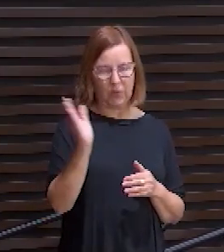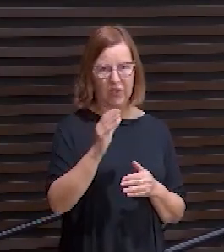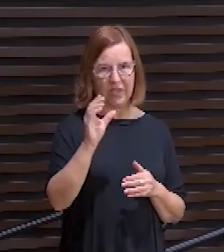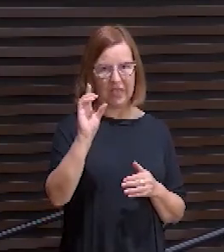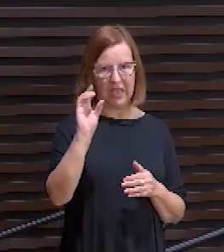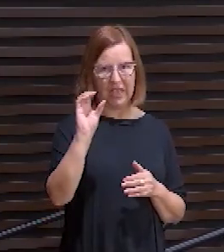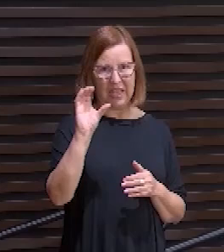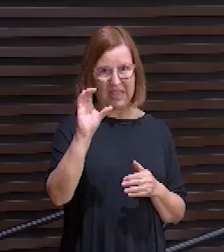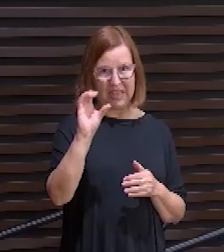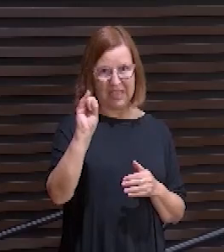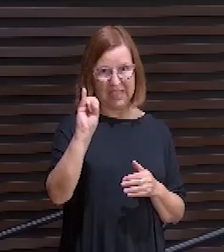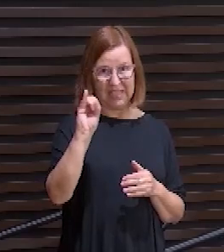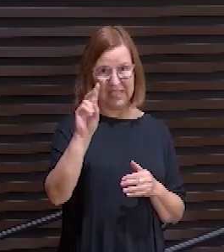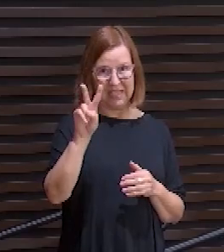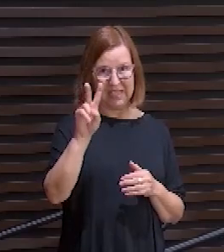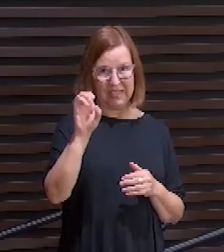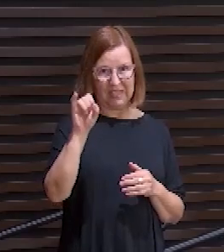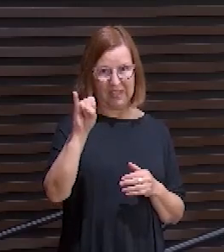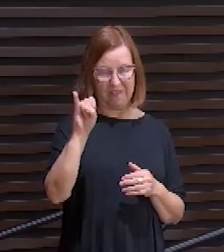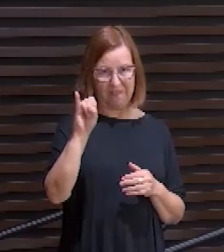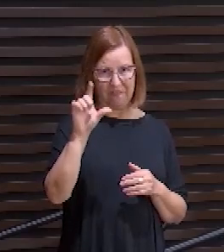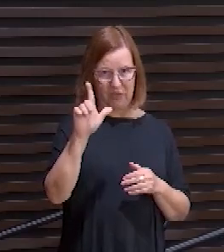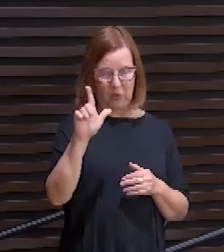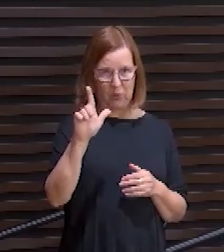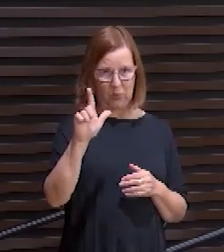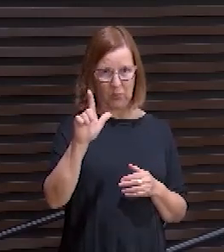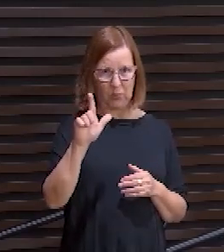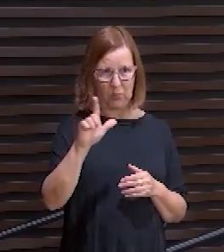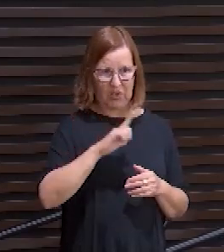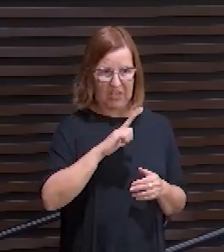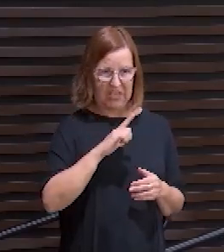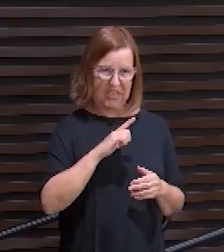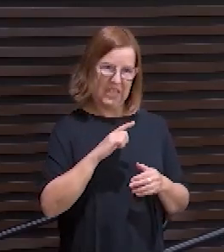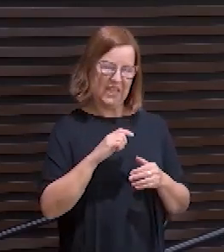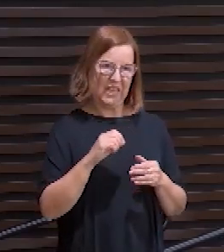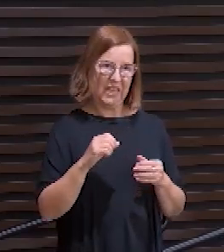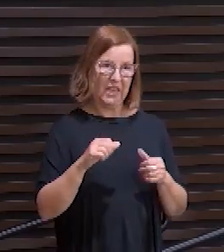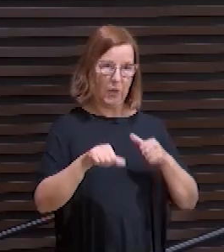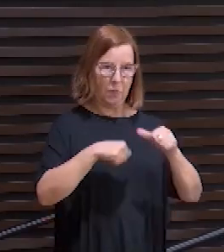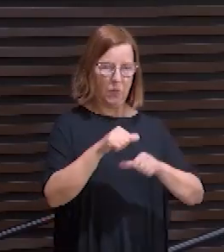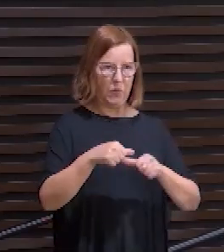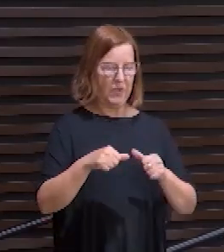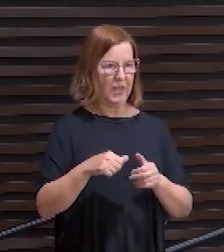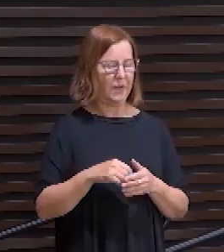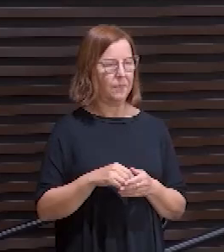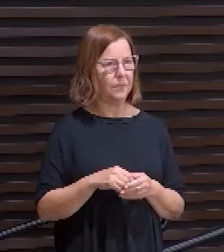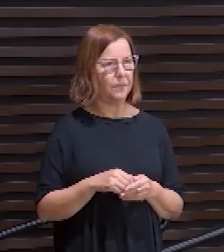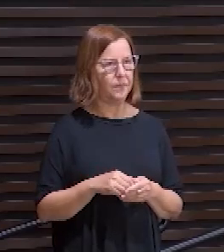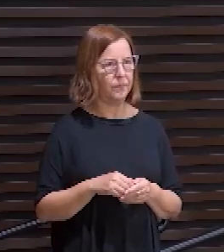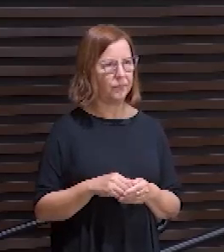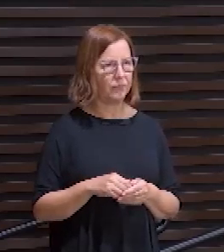Estão tentando aprovar aí, na surdina, o novo Código Civil. Temos advogados aqui, muitos.